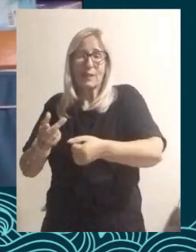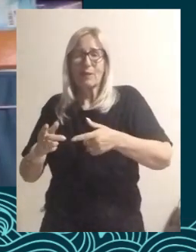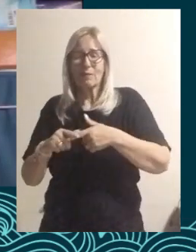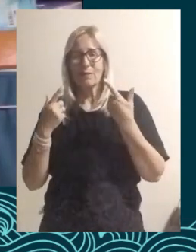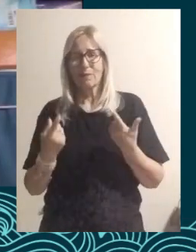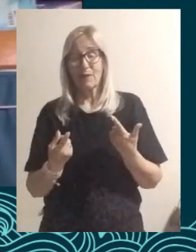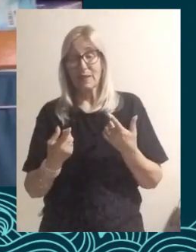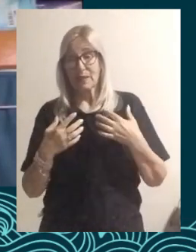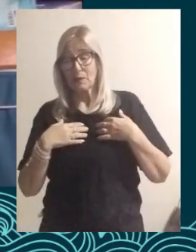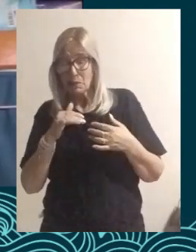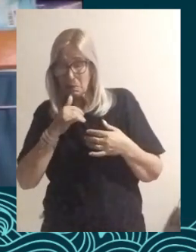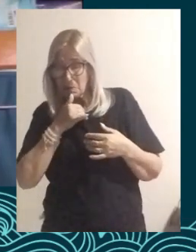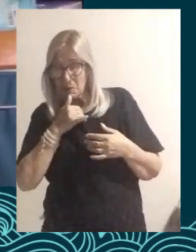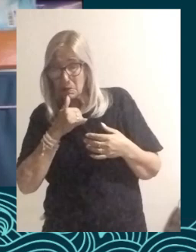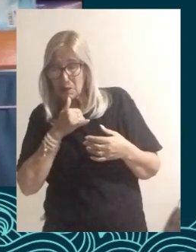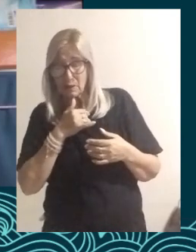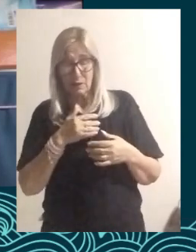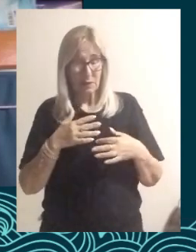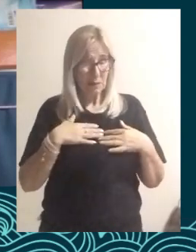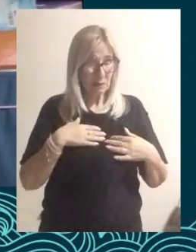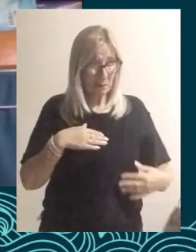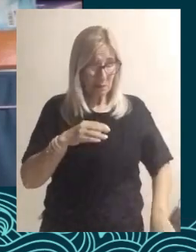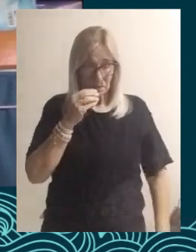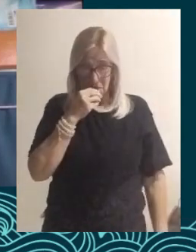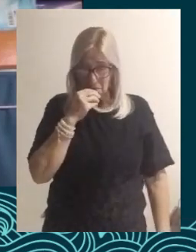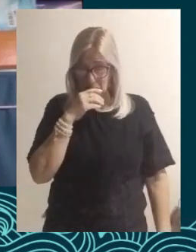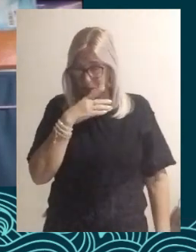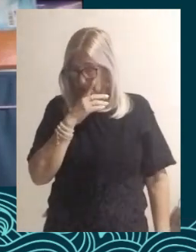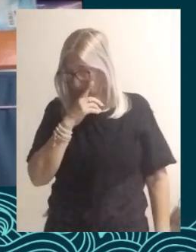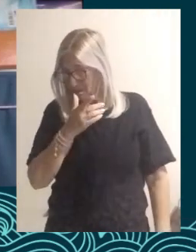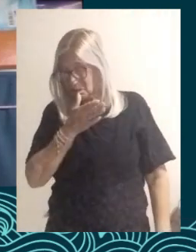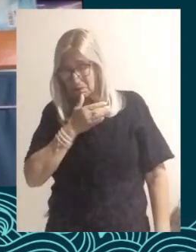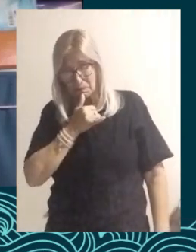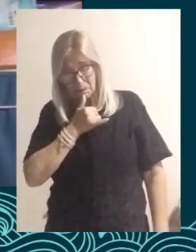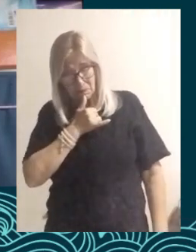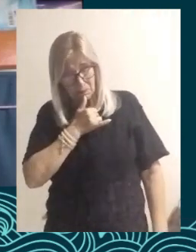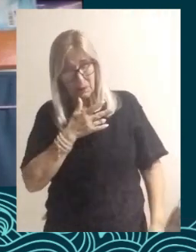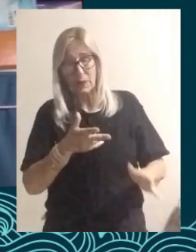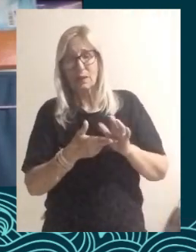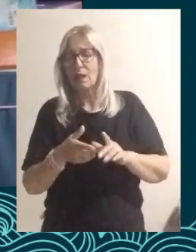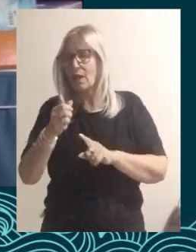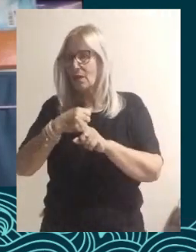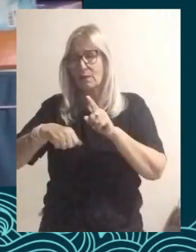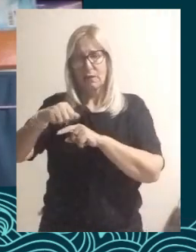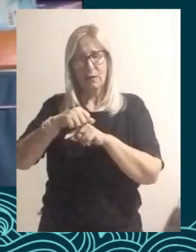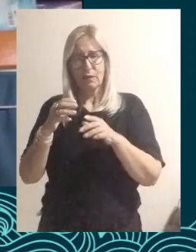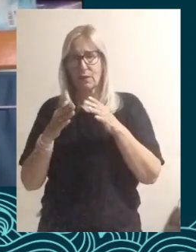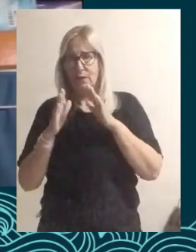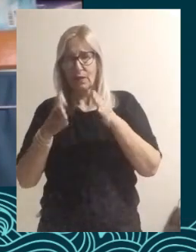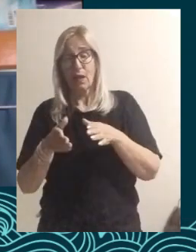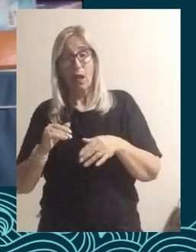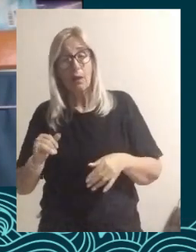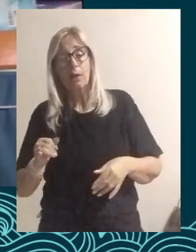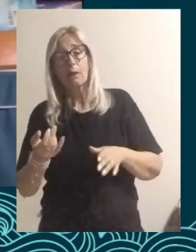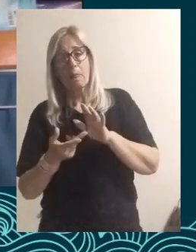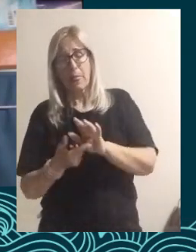emoção, né? Escrever Aham. sobre um assunto que eu sei que vai me deixar triste ou chateada. É, e acho que também a nossa